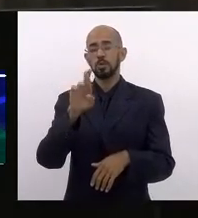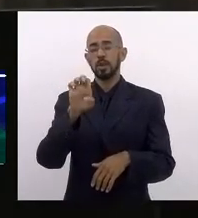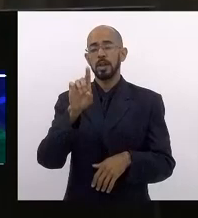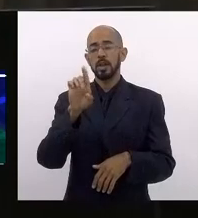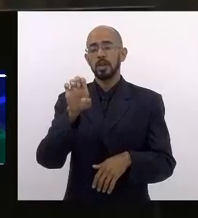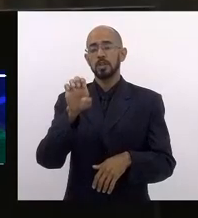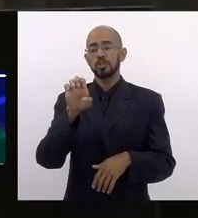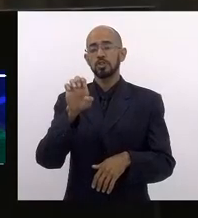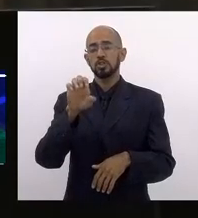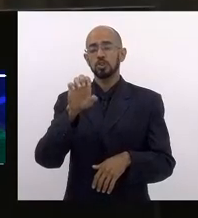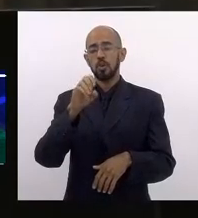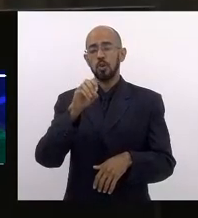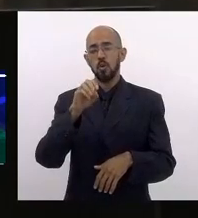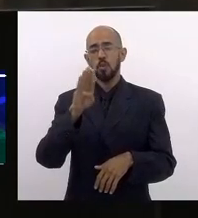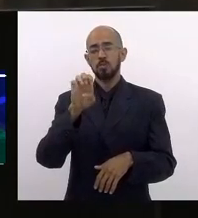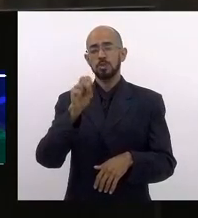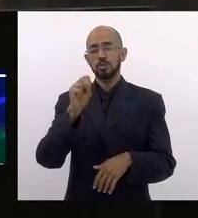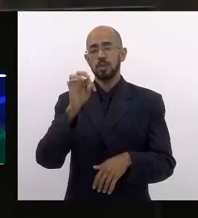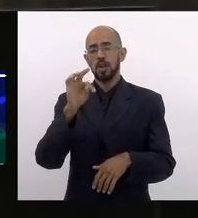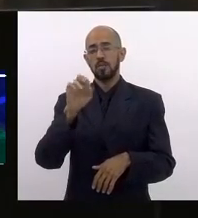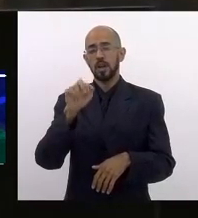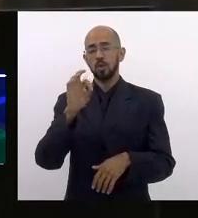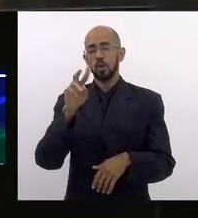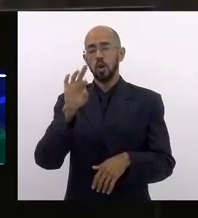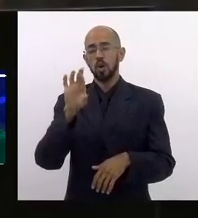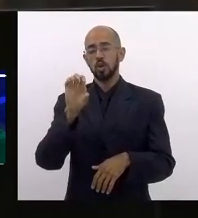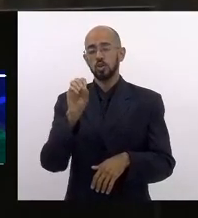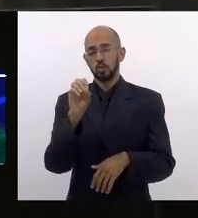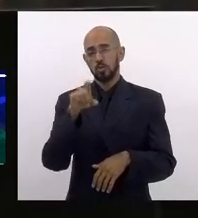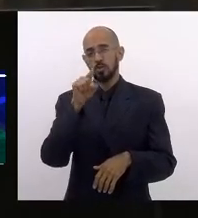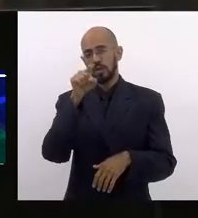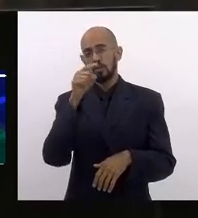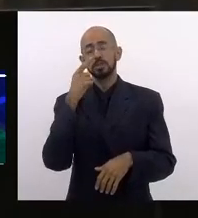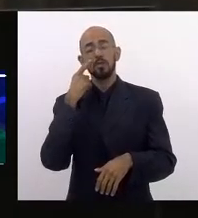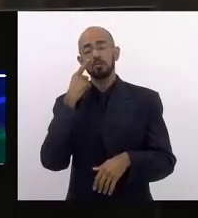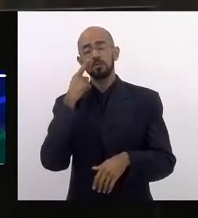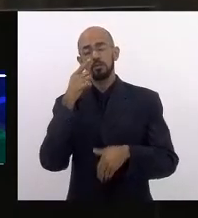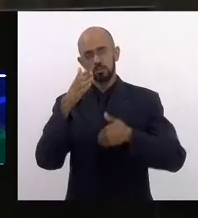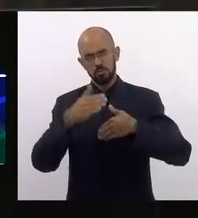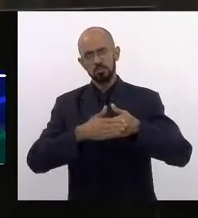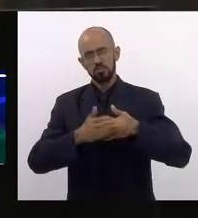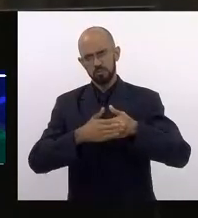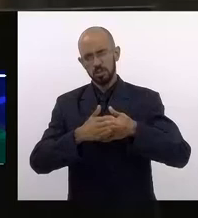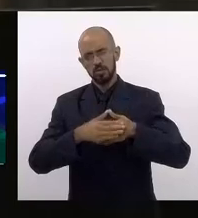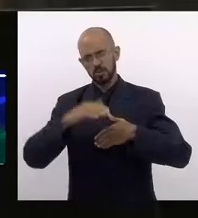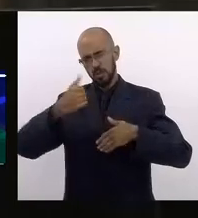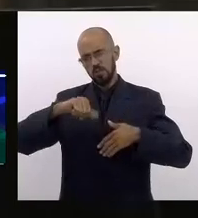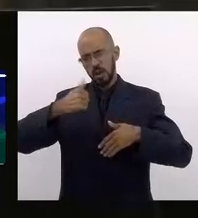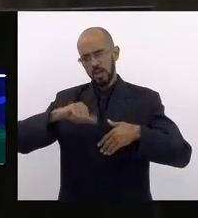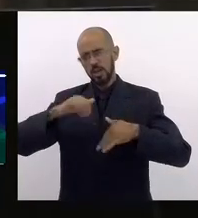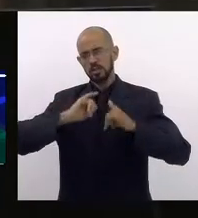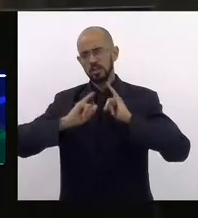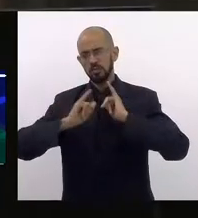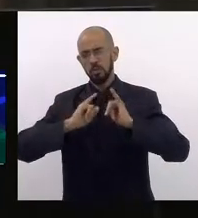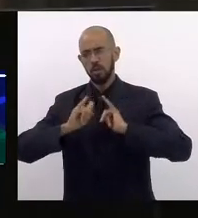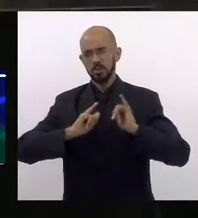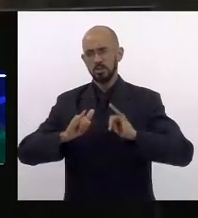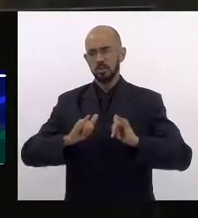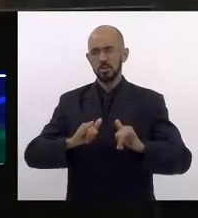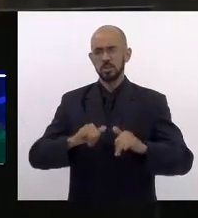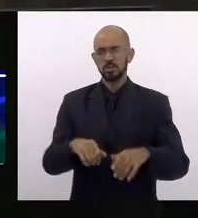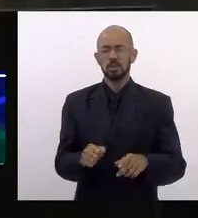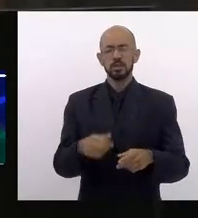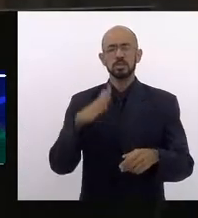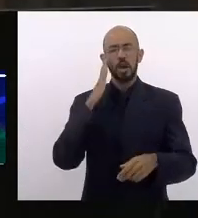da Segurança, justamente para que vocês possam, vocês mesmos, analisarem esses dados e verem o quanto que a